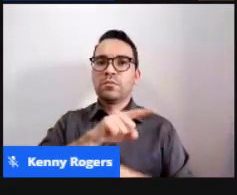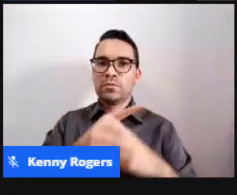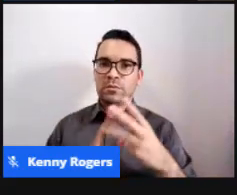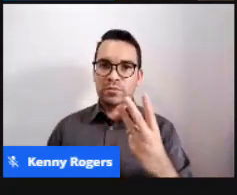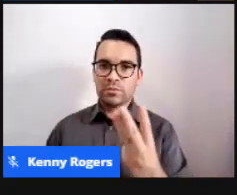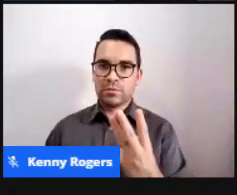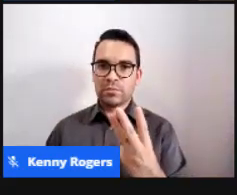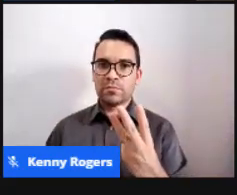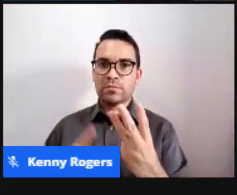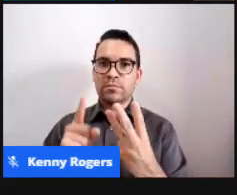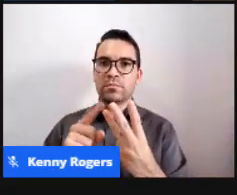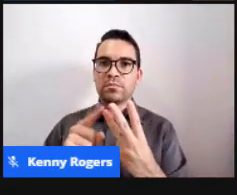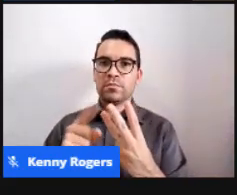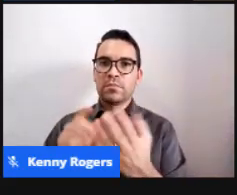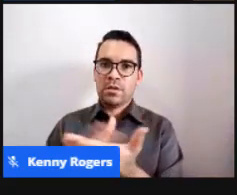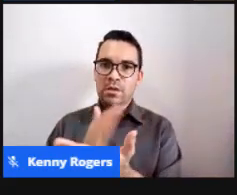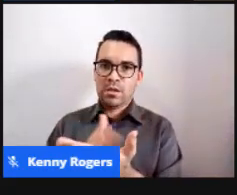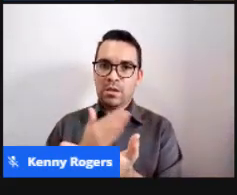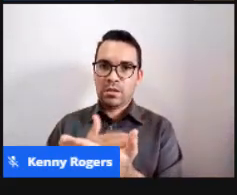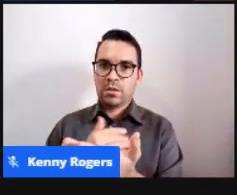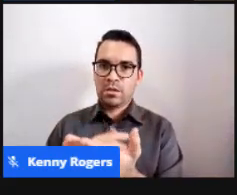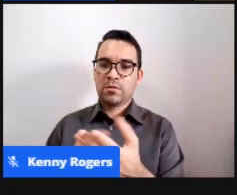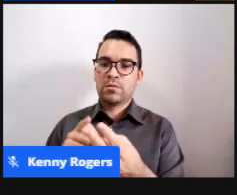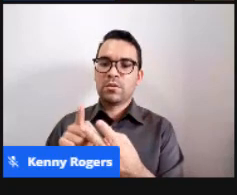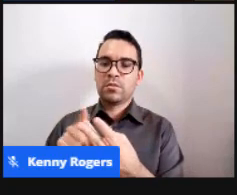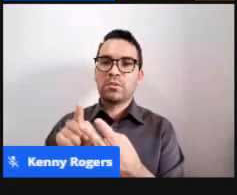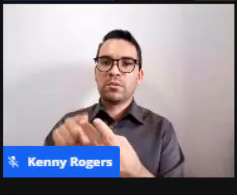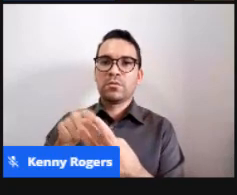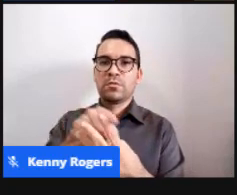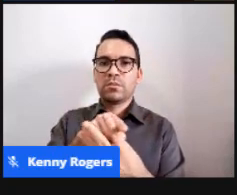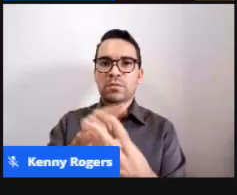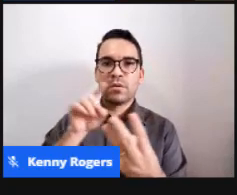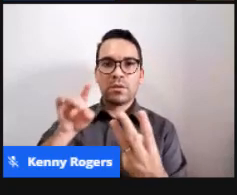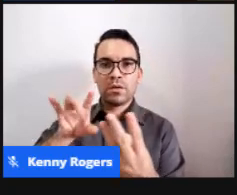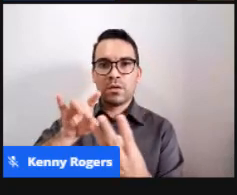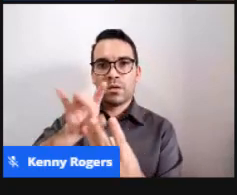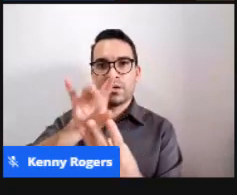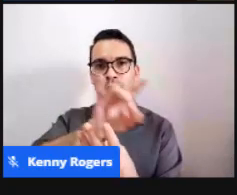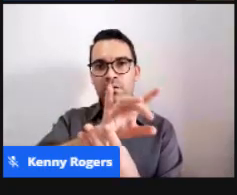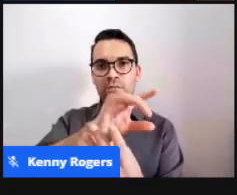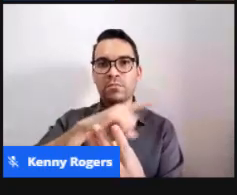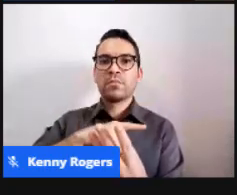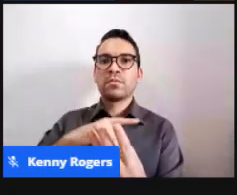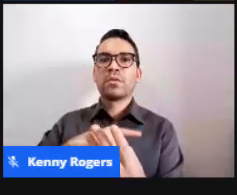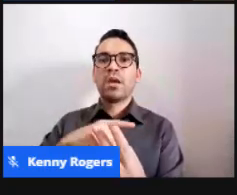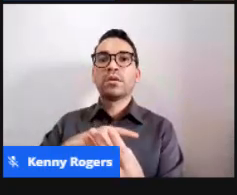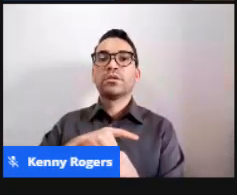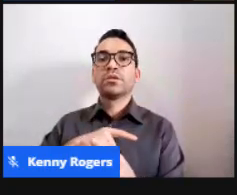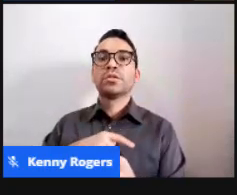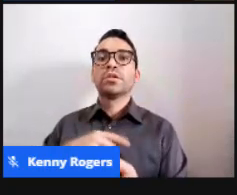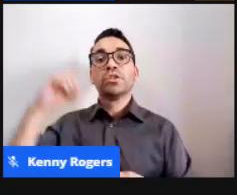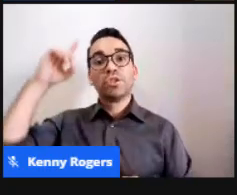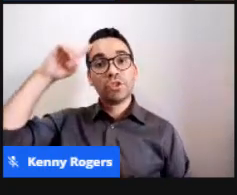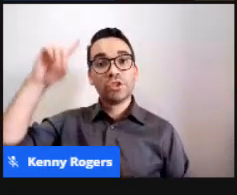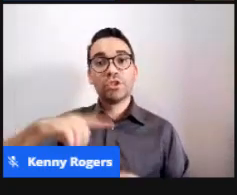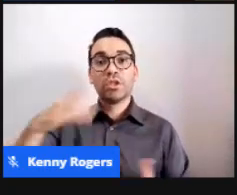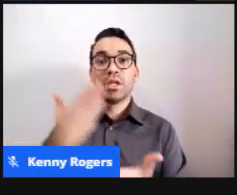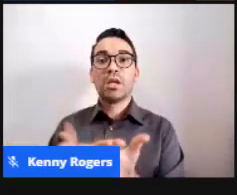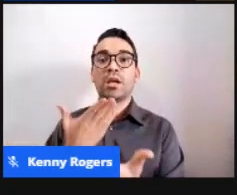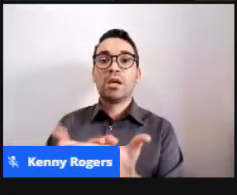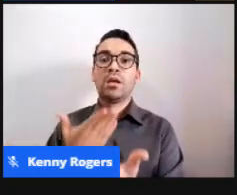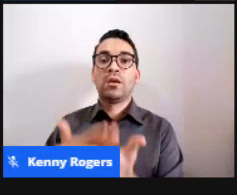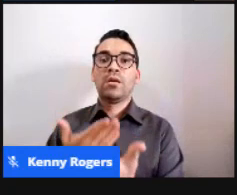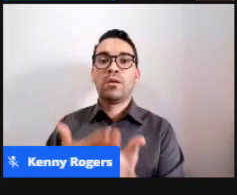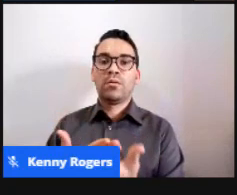né? Então, olhem esses dias letivos certinho, vocês sabem que vão ter 3, e vocês vão ter que fazer também atividades